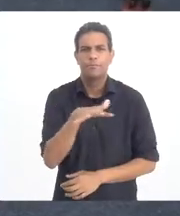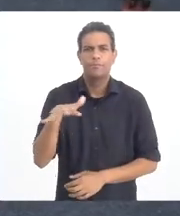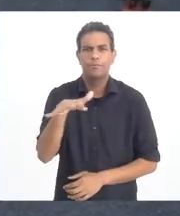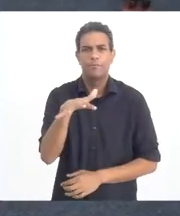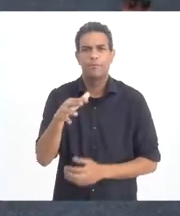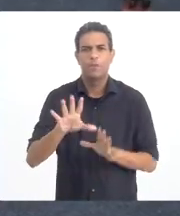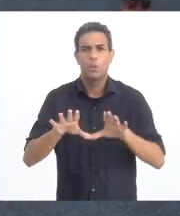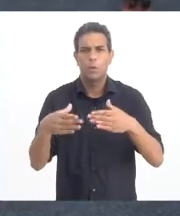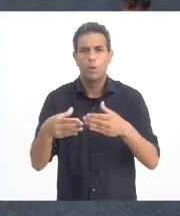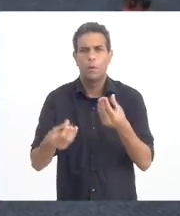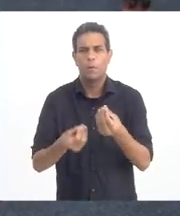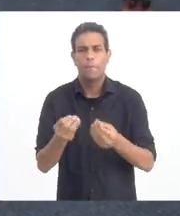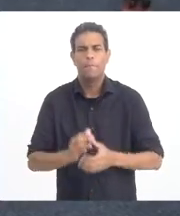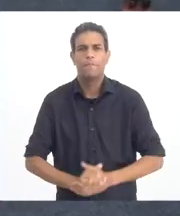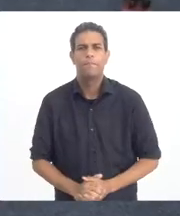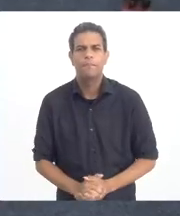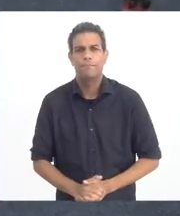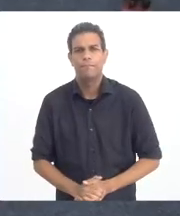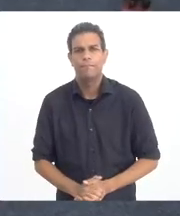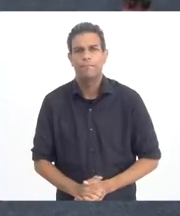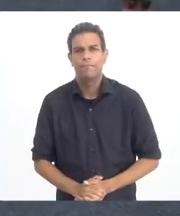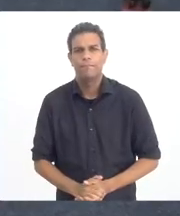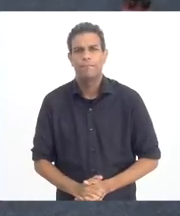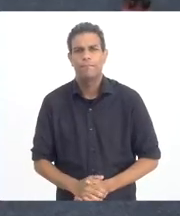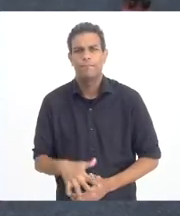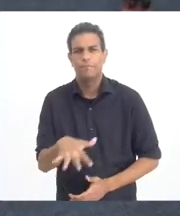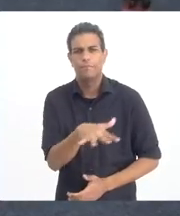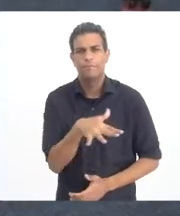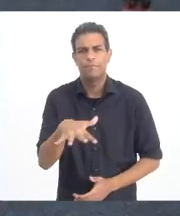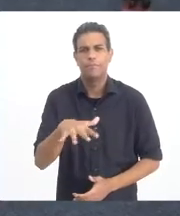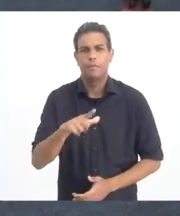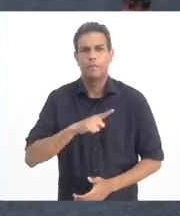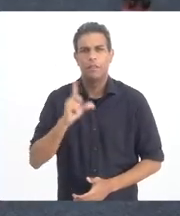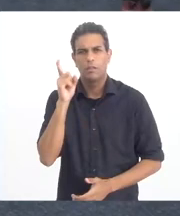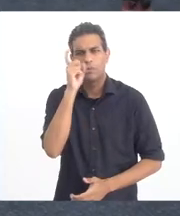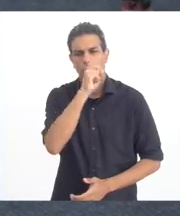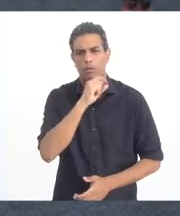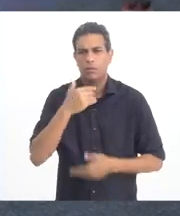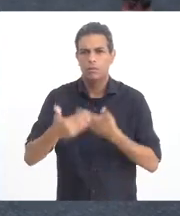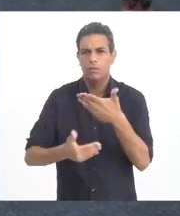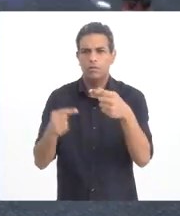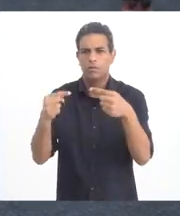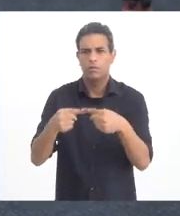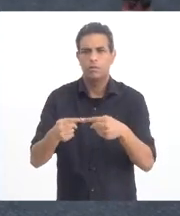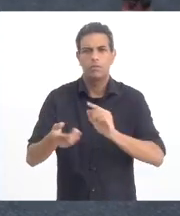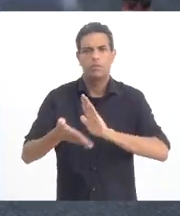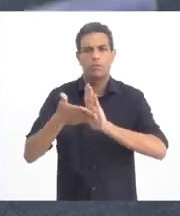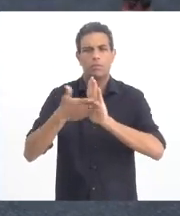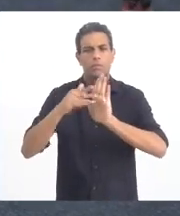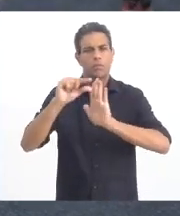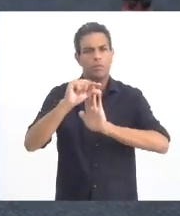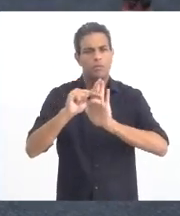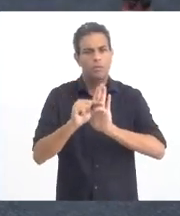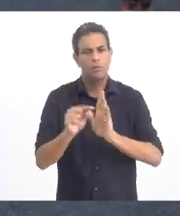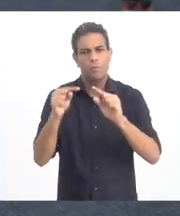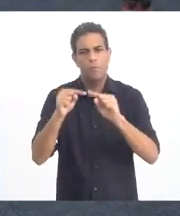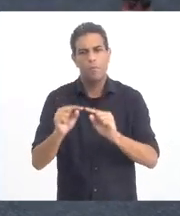discutir a mesa. Será que nós não temos cérebro suficiente para trazer uma proposta para